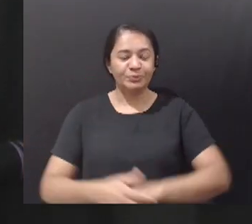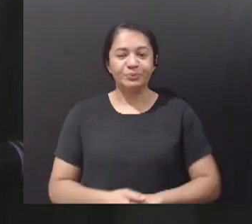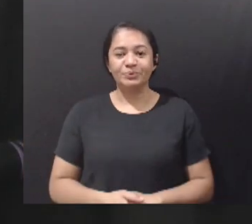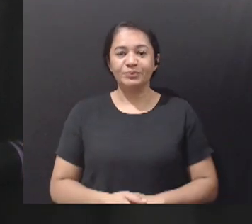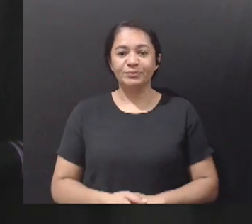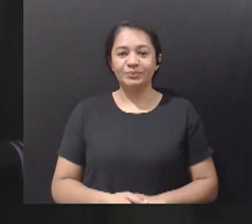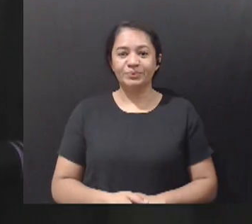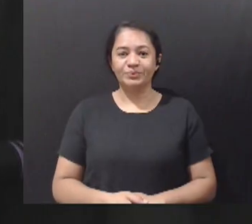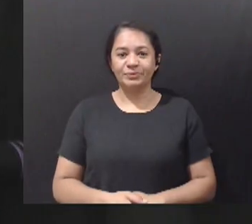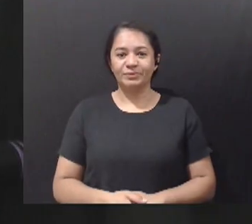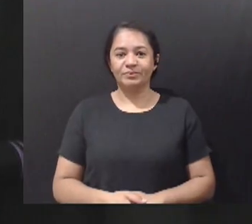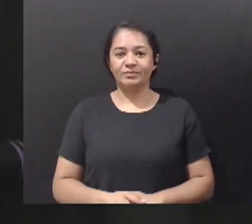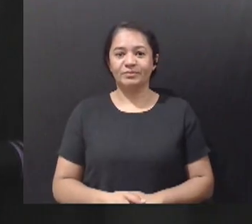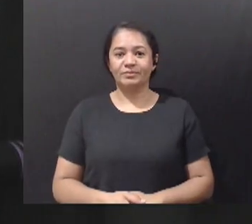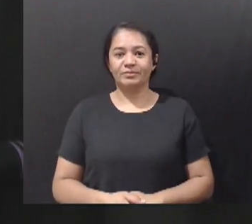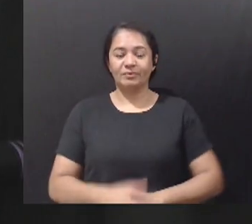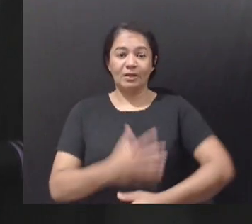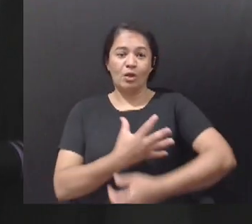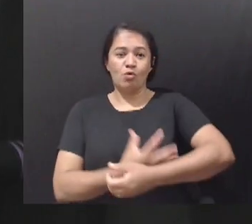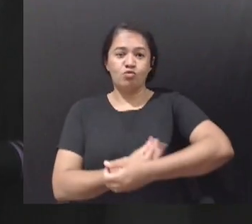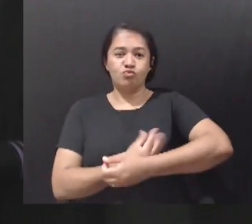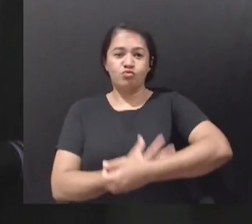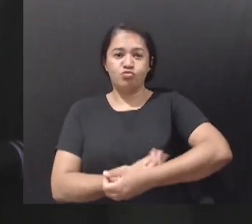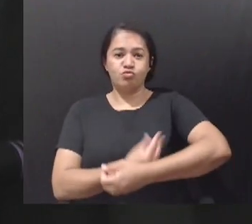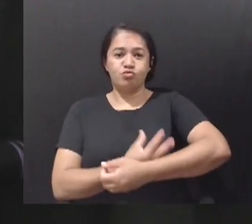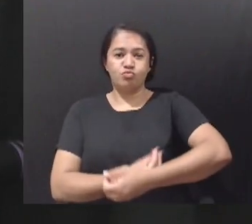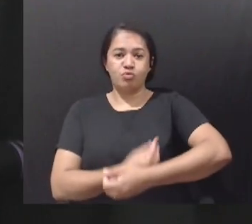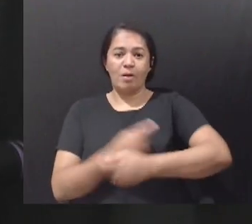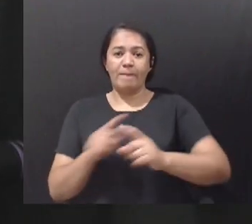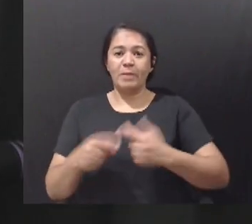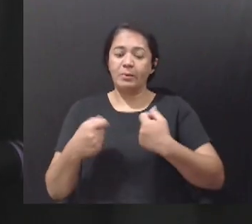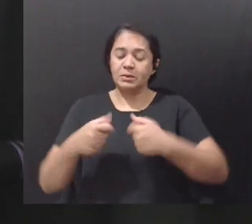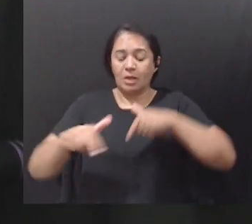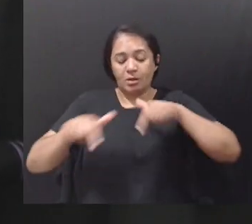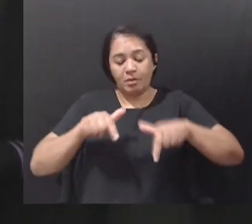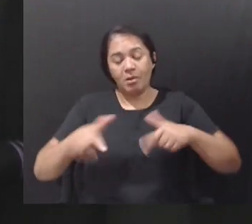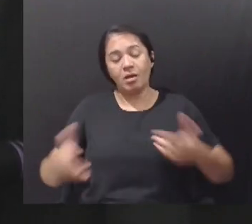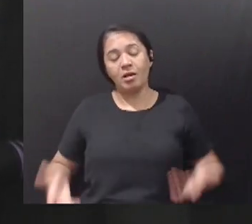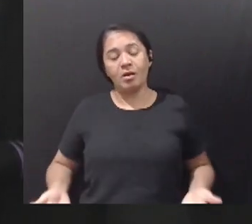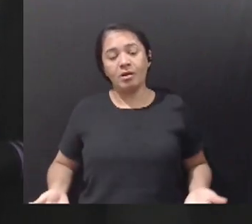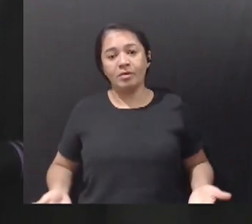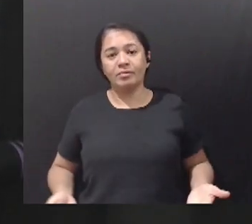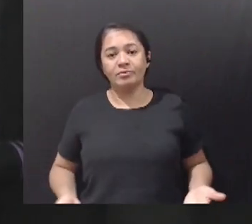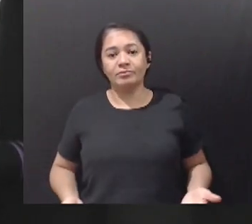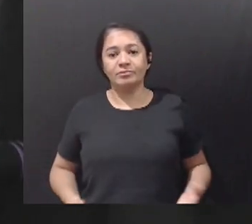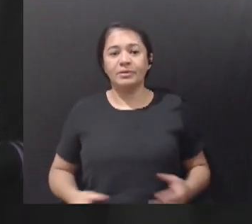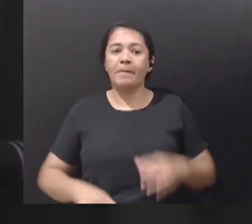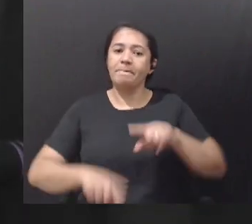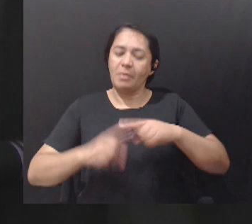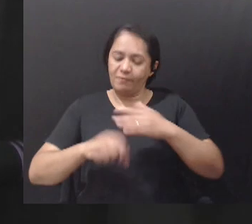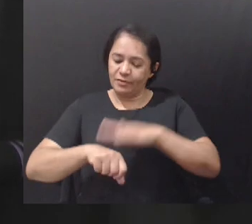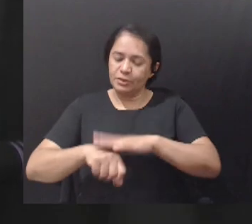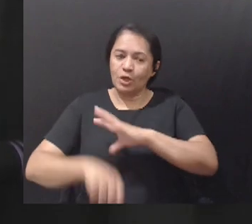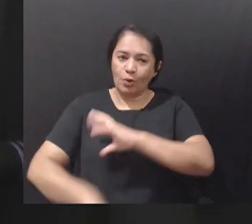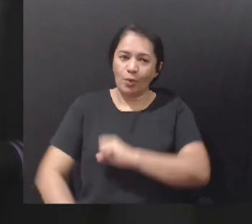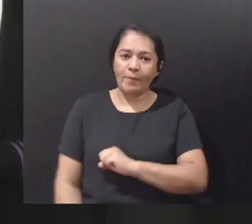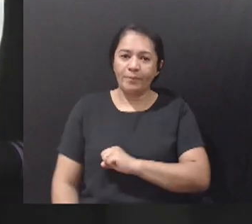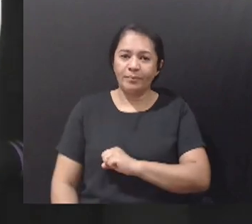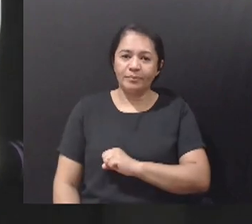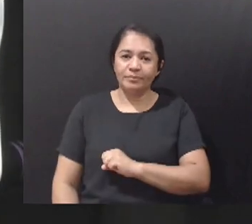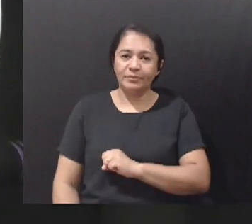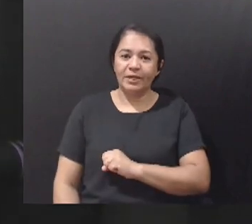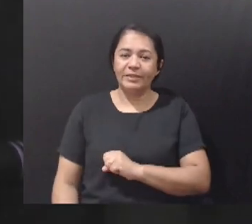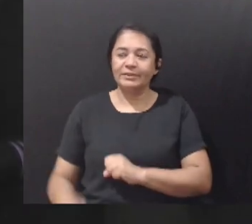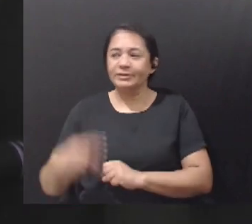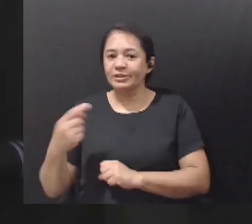E eu dava mamar, mas eu tinha que trabalhar. Sim. E fazia com amor também. Então, depois eu punha na mamadeirinha, né? Igual 7